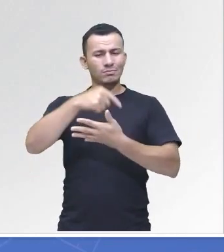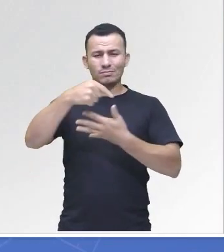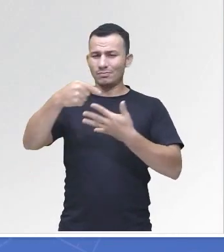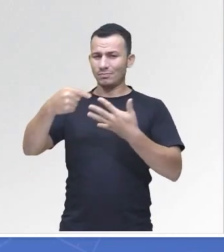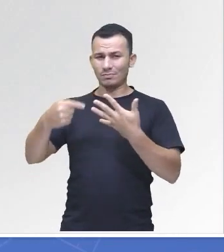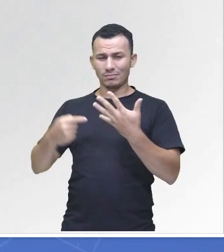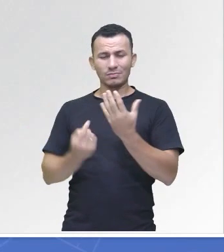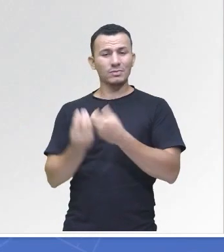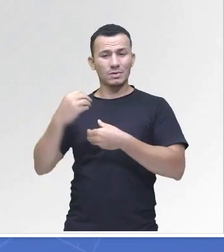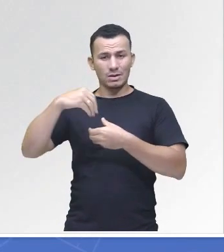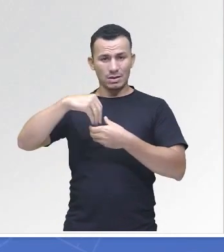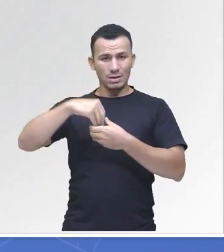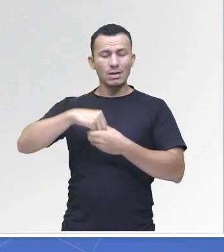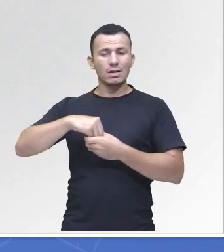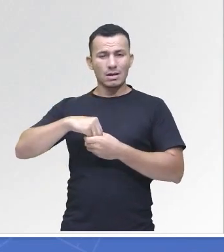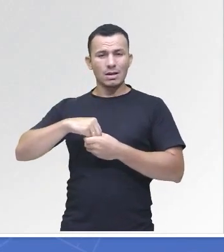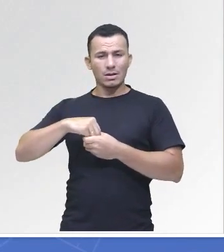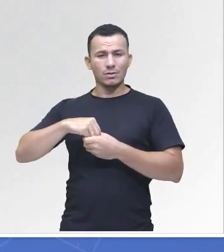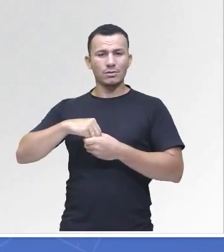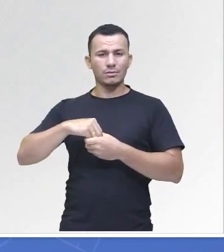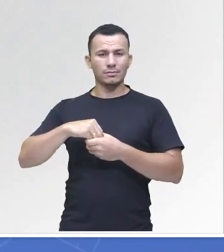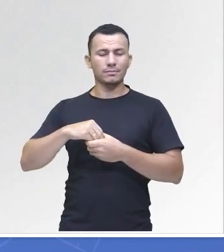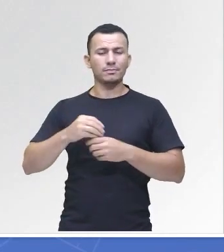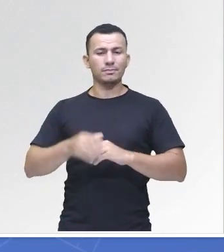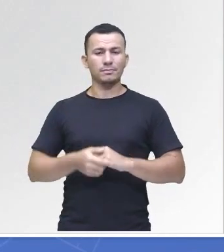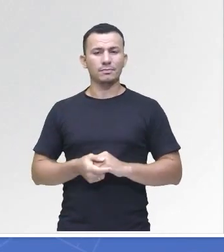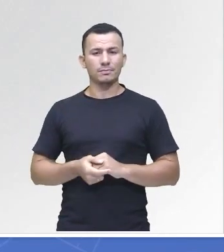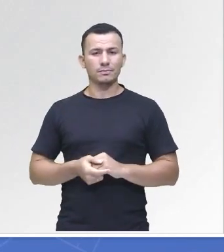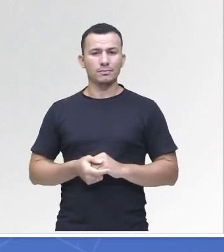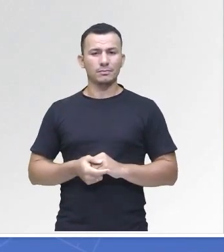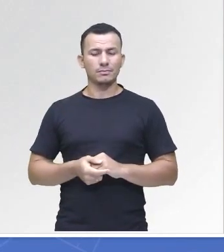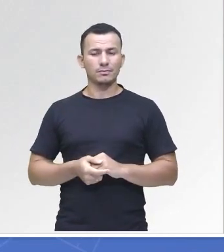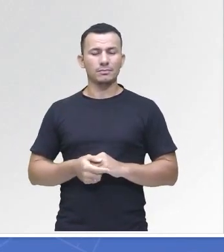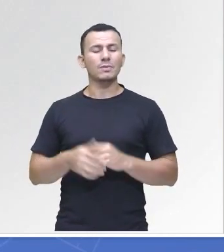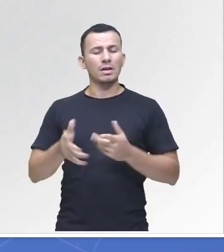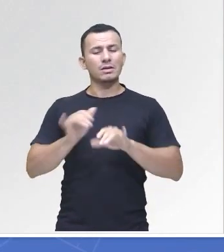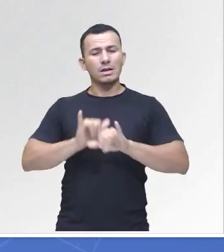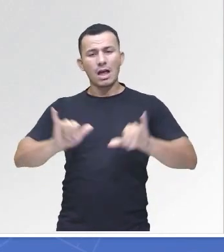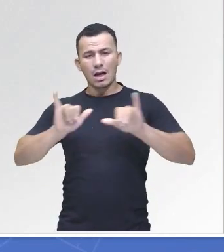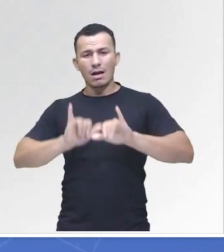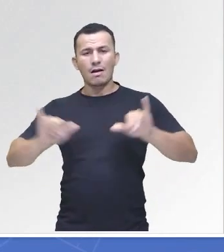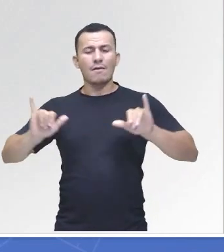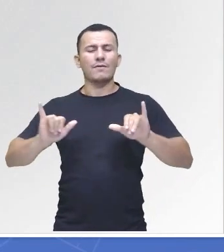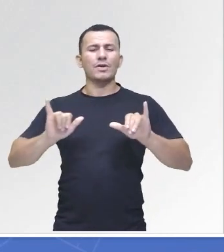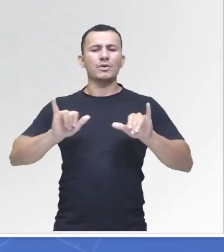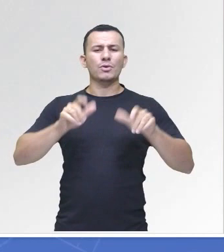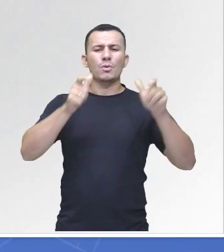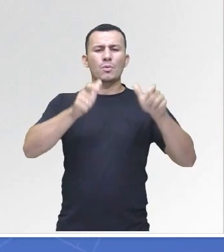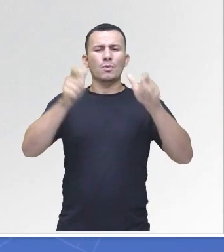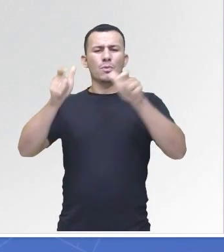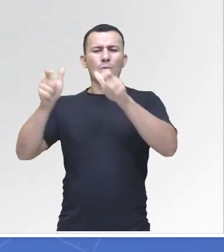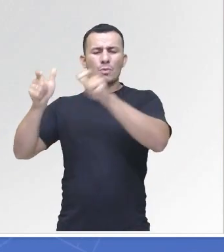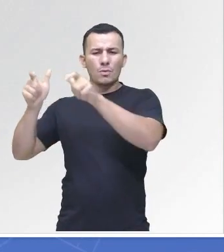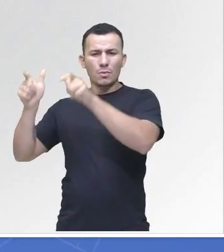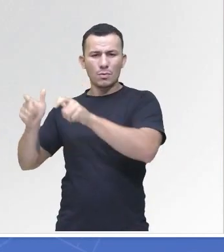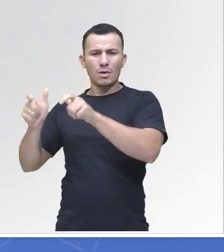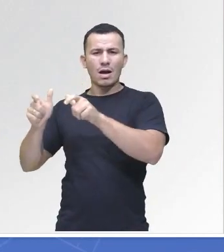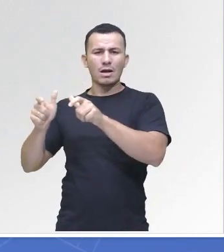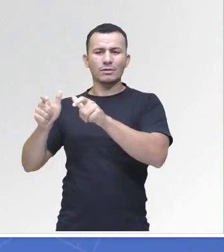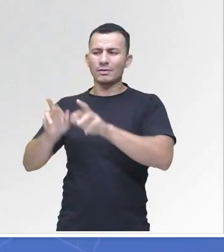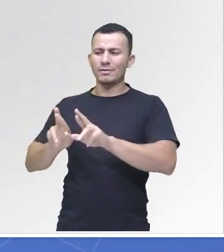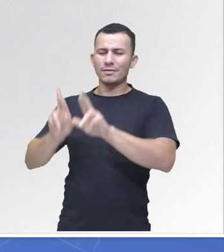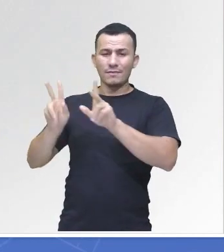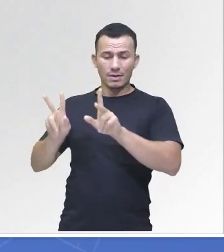sendo colocado a cabo aí nesse momento, né? Eles pregam que todas essas nações que têm uma origem em comum,